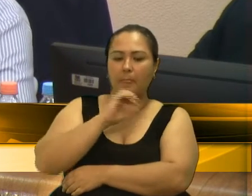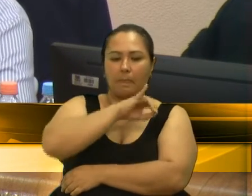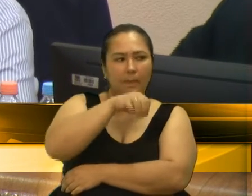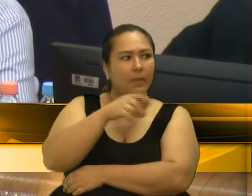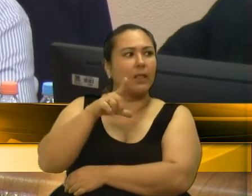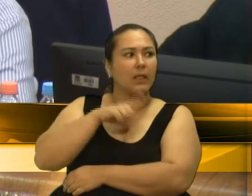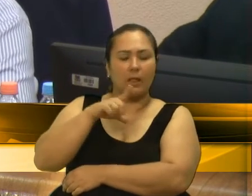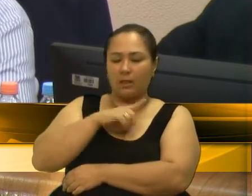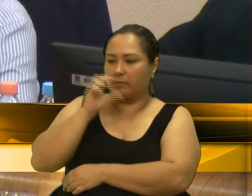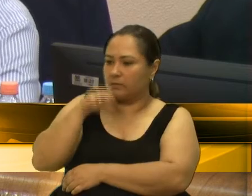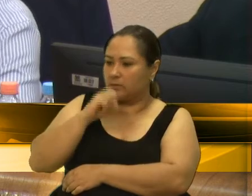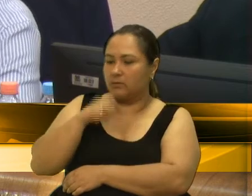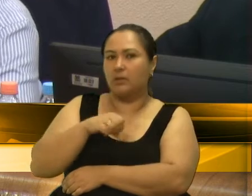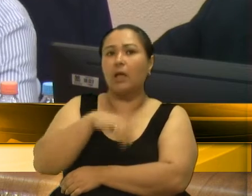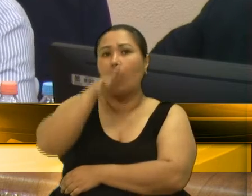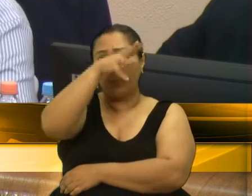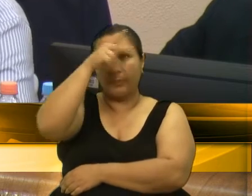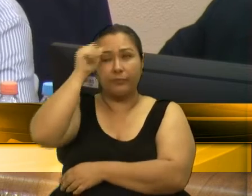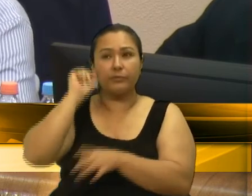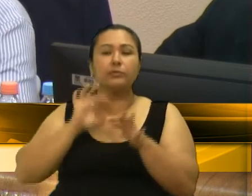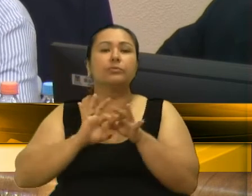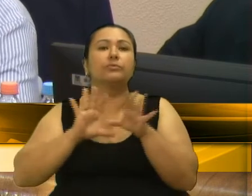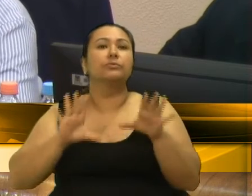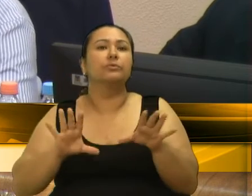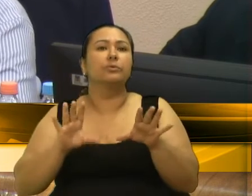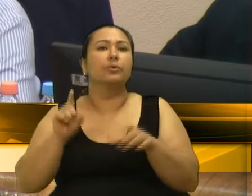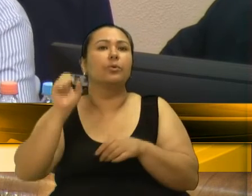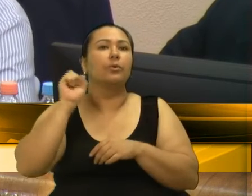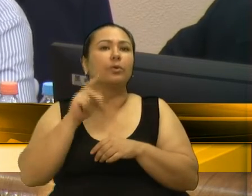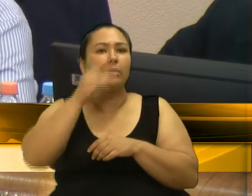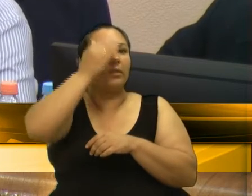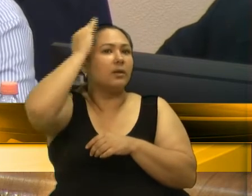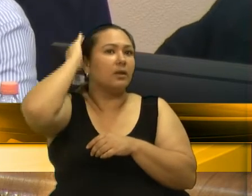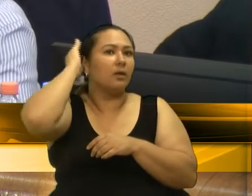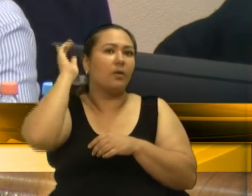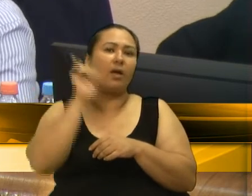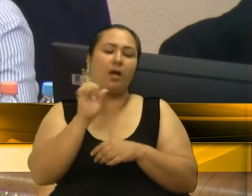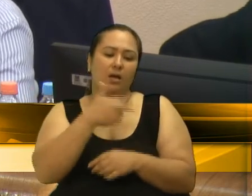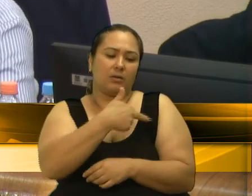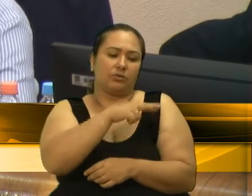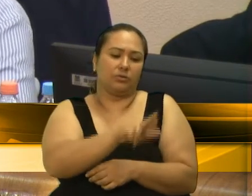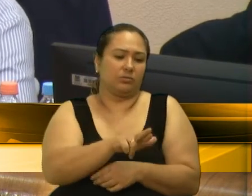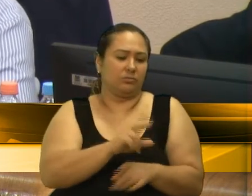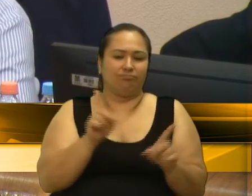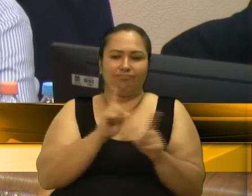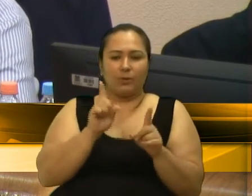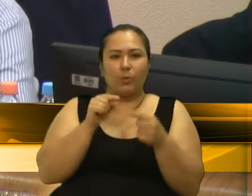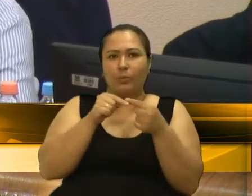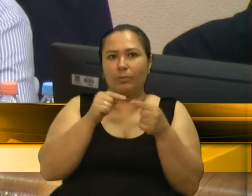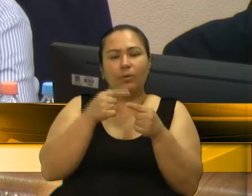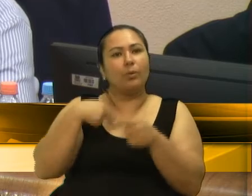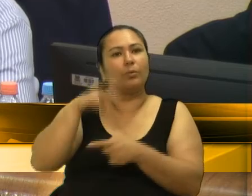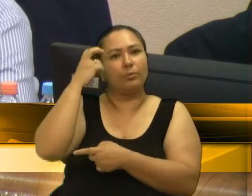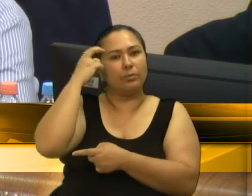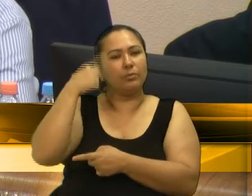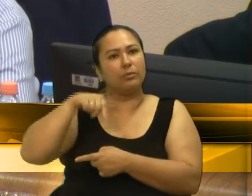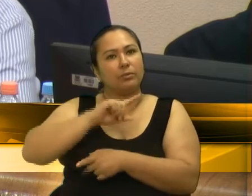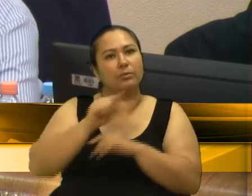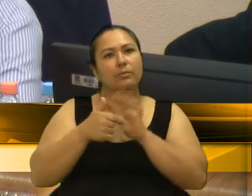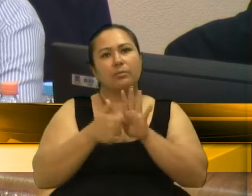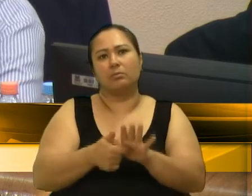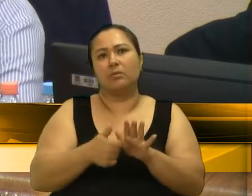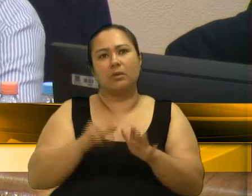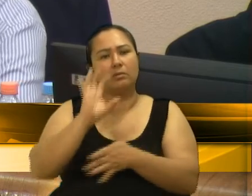Senhor Jomir, é um evento religioso, então, como eu digo, ele foge um pouco da questão cultural, a qual a gente se manifesta. Aconteceu o trâmite